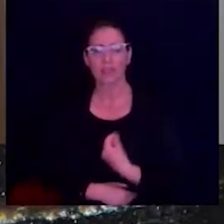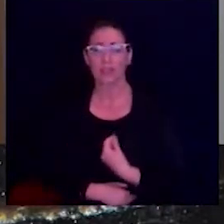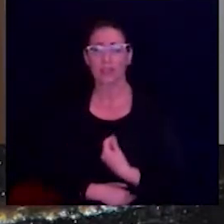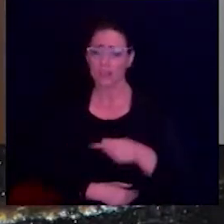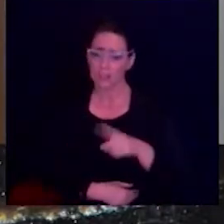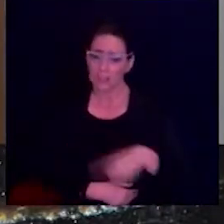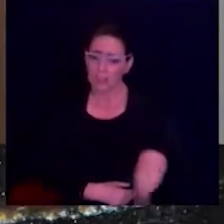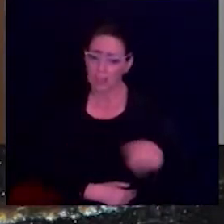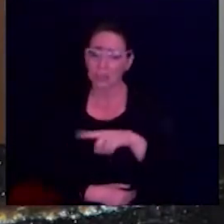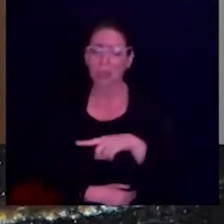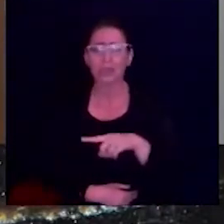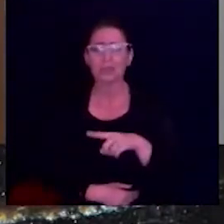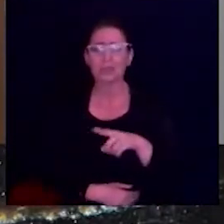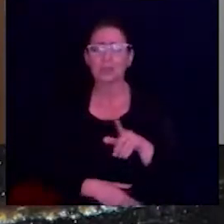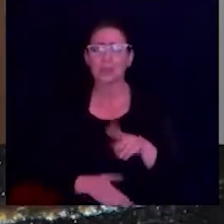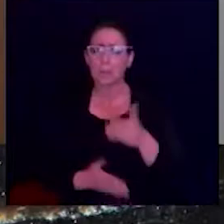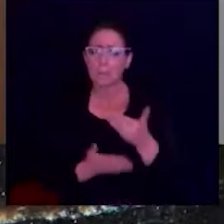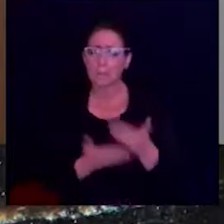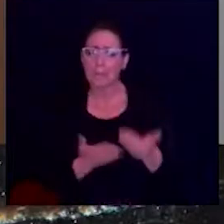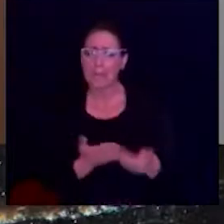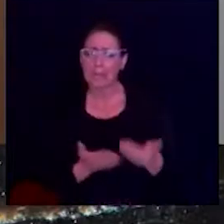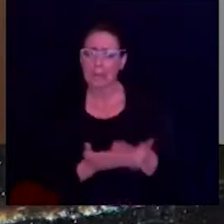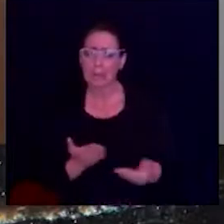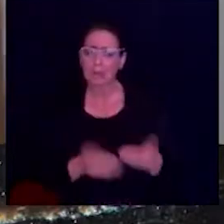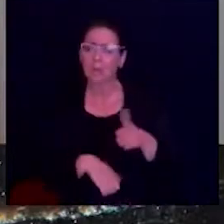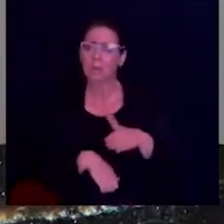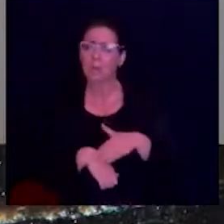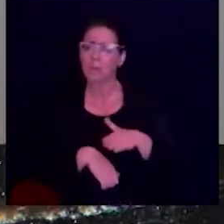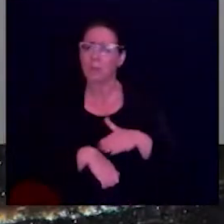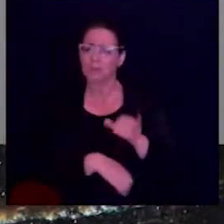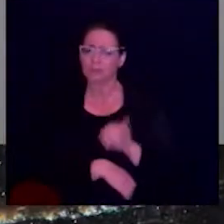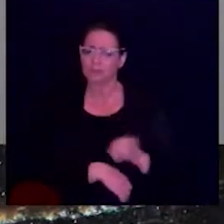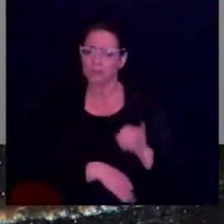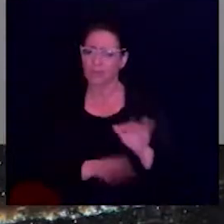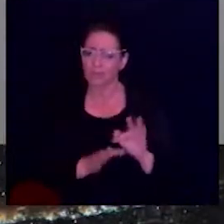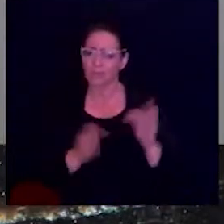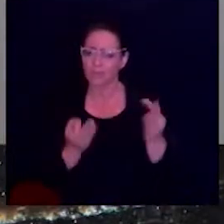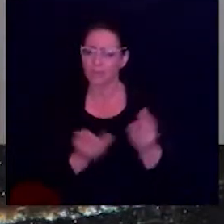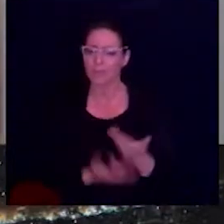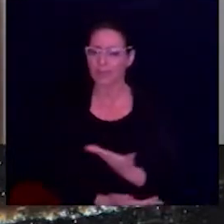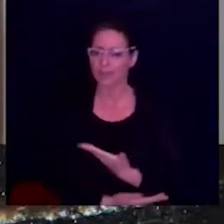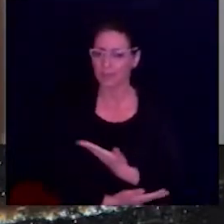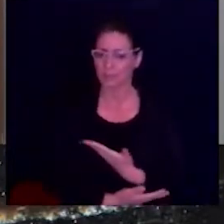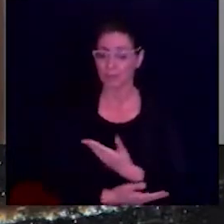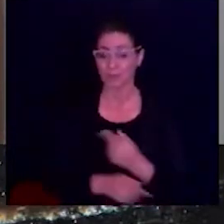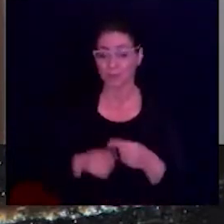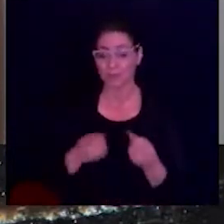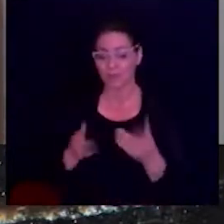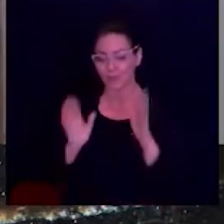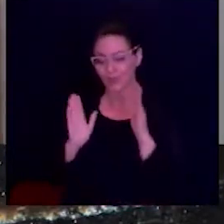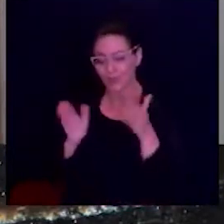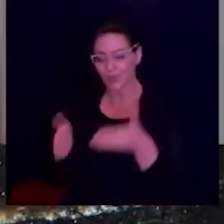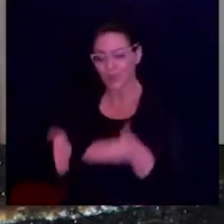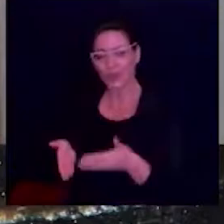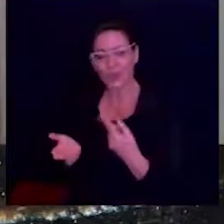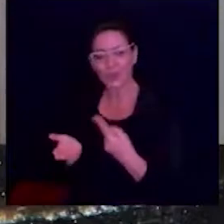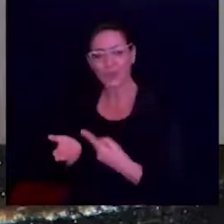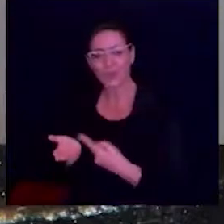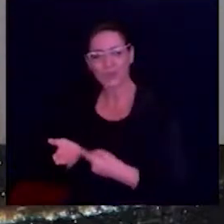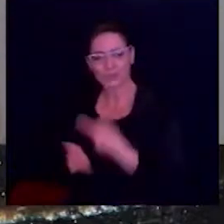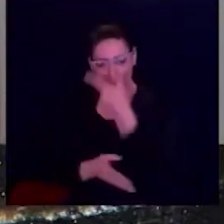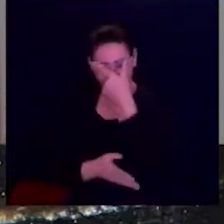nós perdemos momentos importantes com familiares e amigos, a fim de cumprir com os compromissos